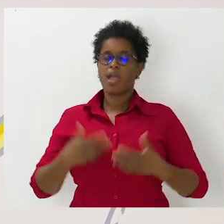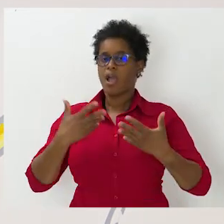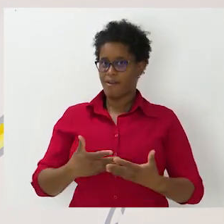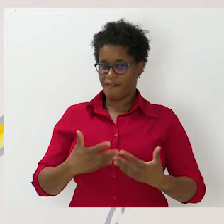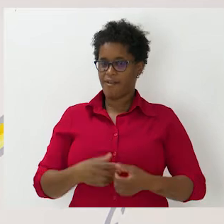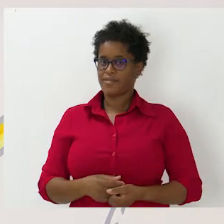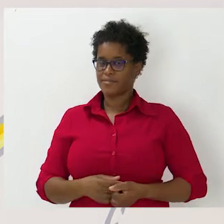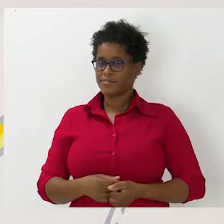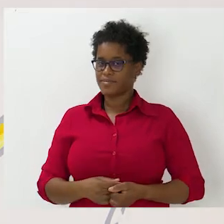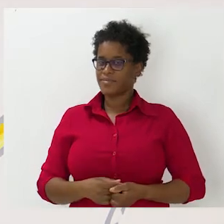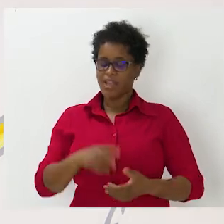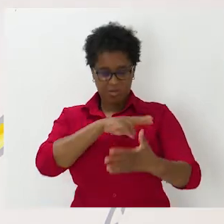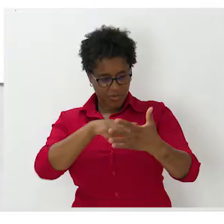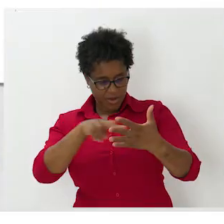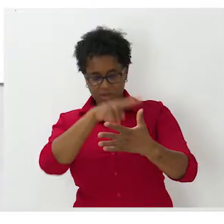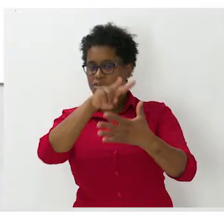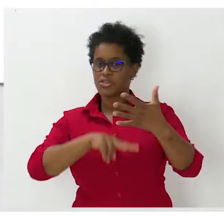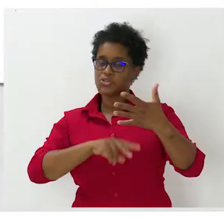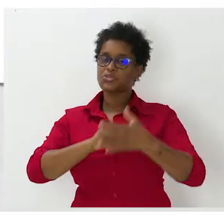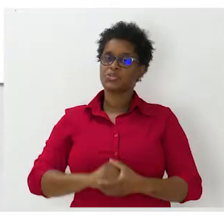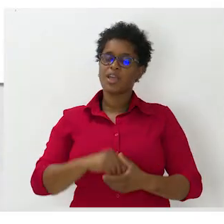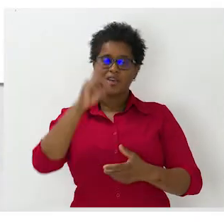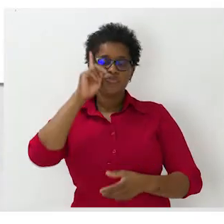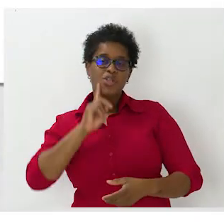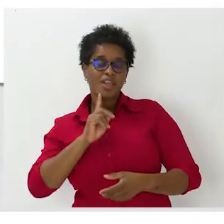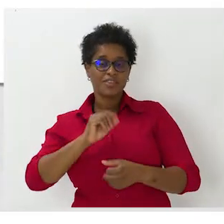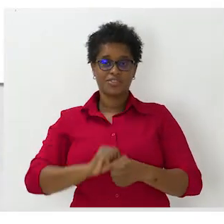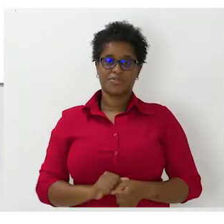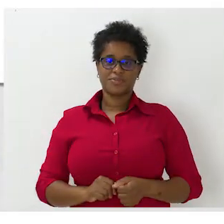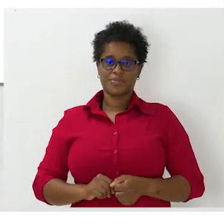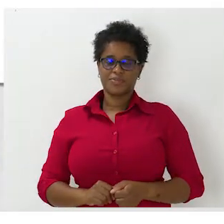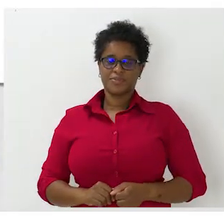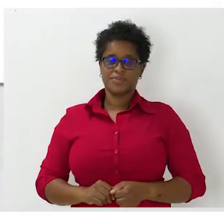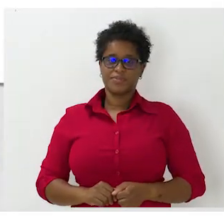Agora, vamos ler o texto. As mulheres,